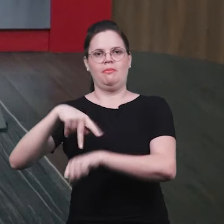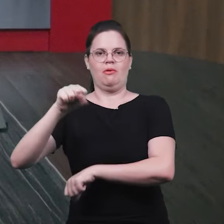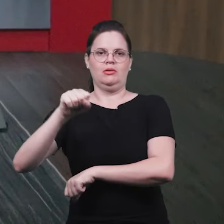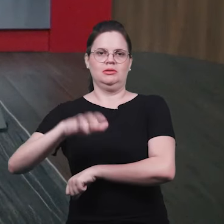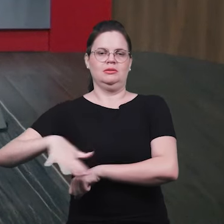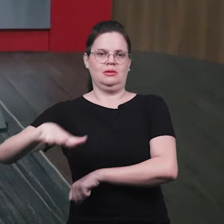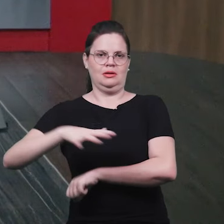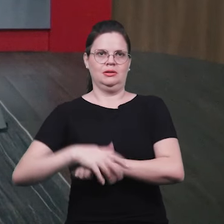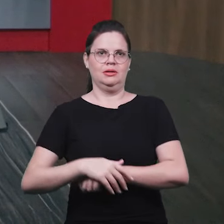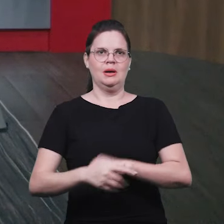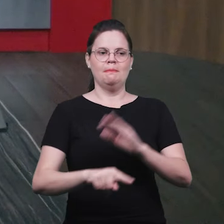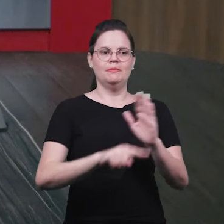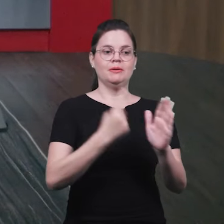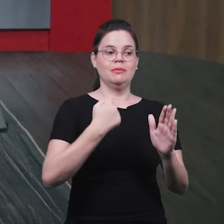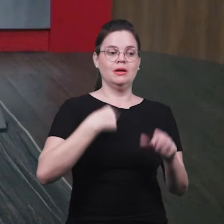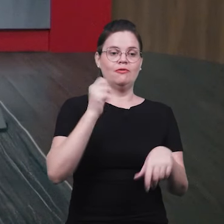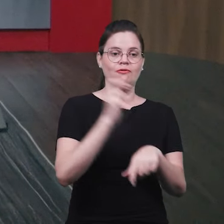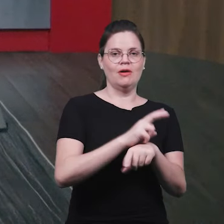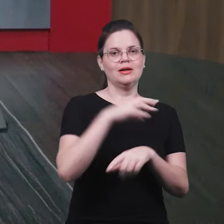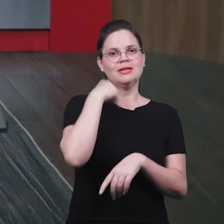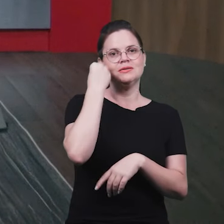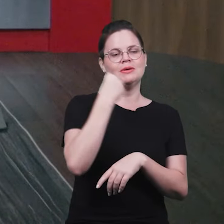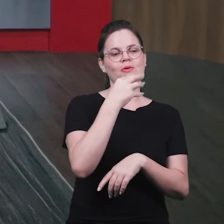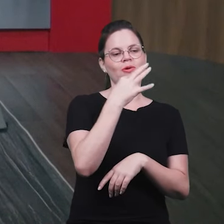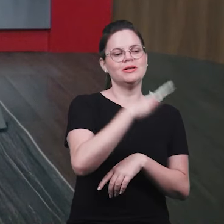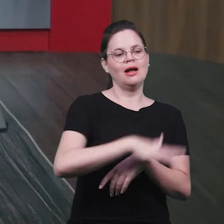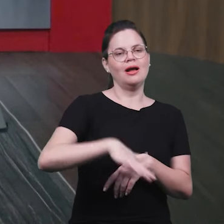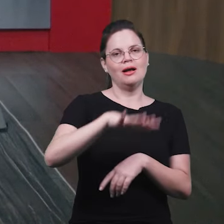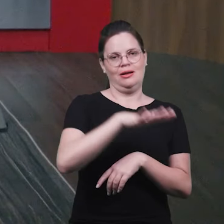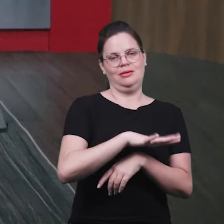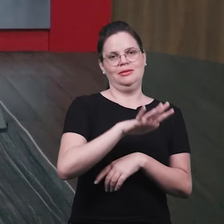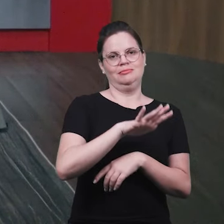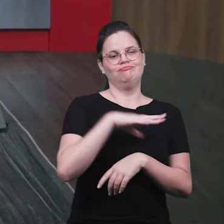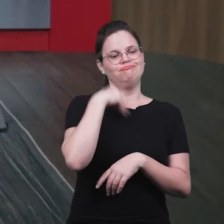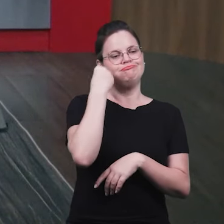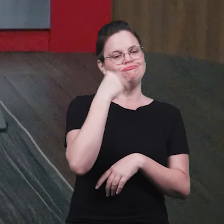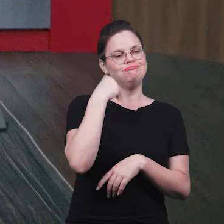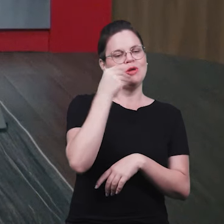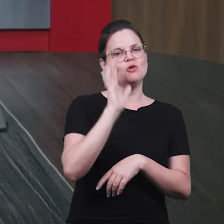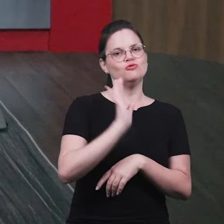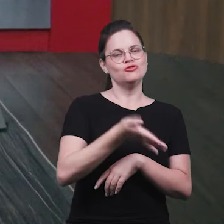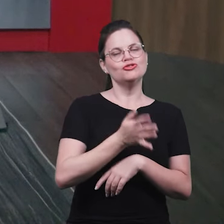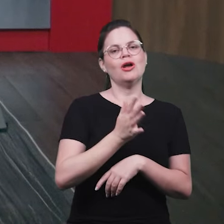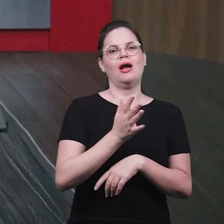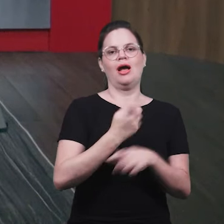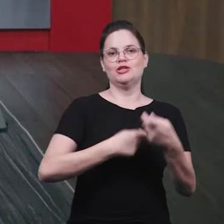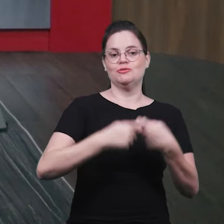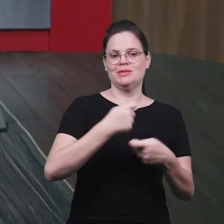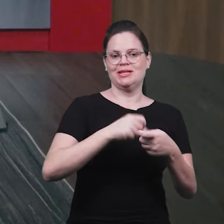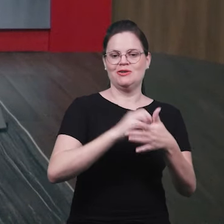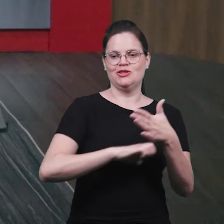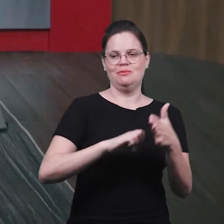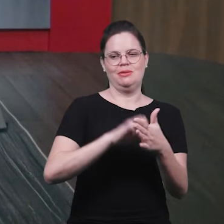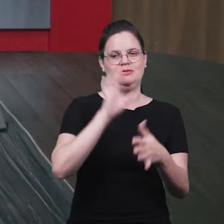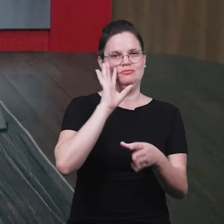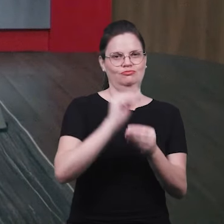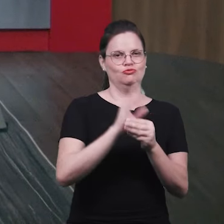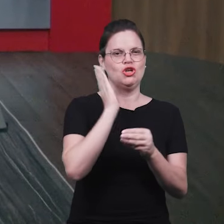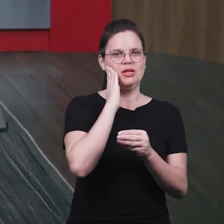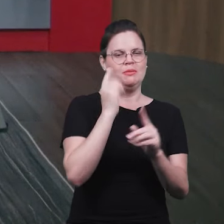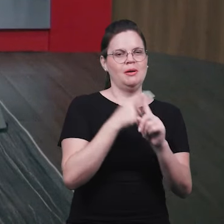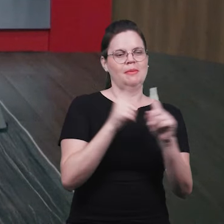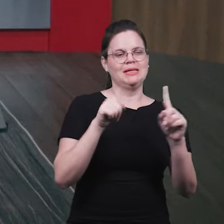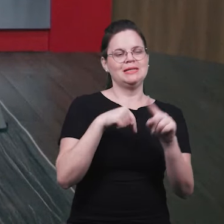Então, primeiro eu me coloquei como profissional, conheci a área, já cursava, já era acadêmico de administração de empresas e na sequência eu fiz